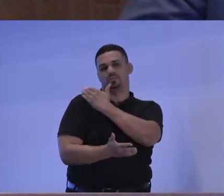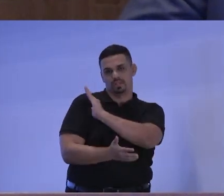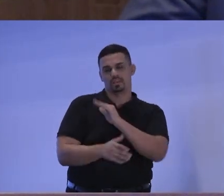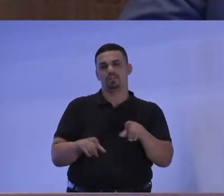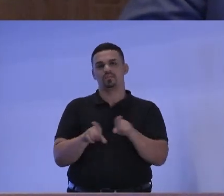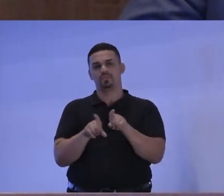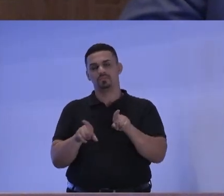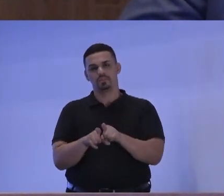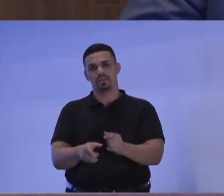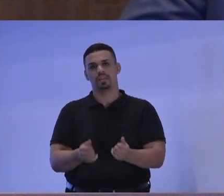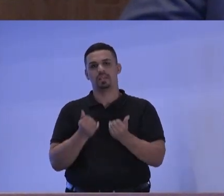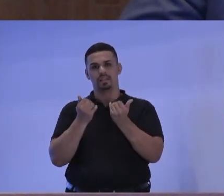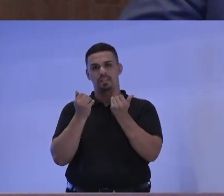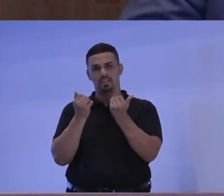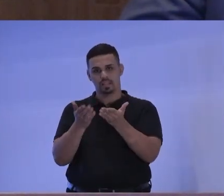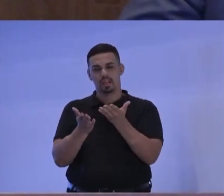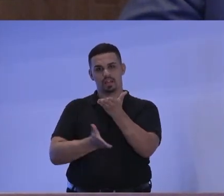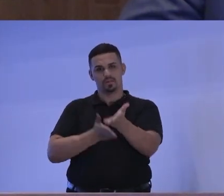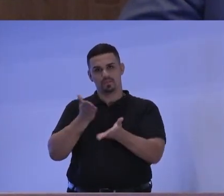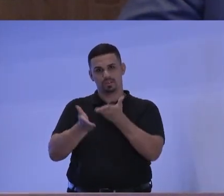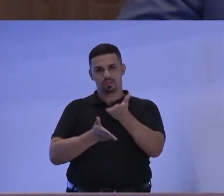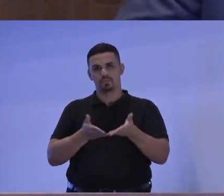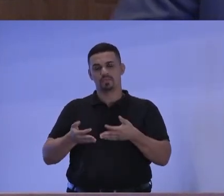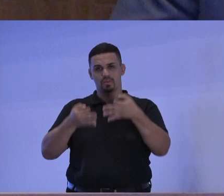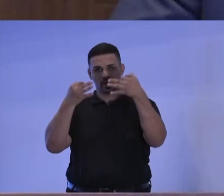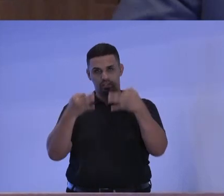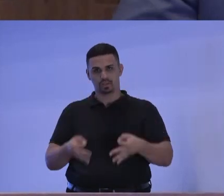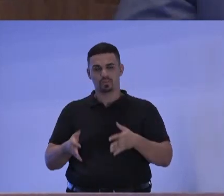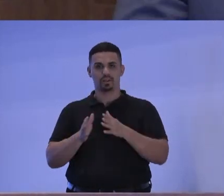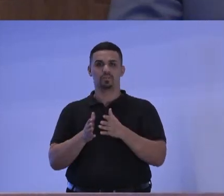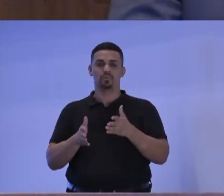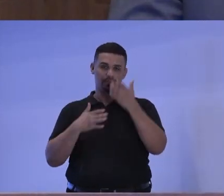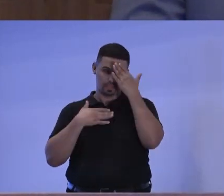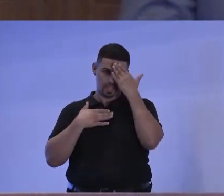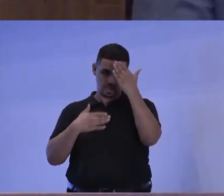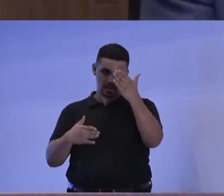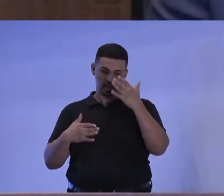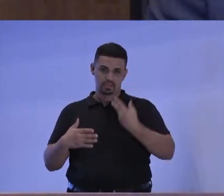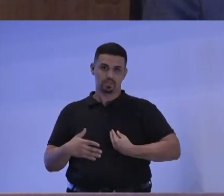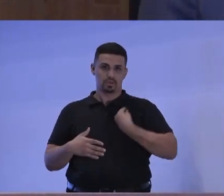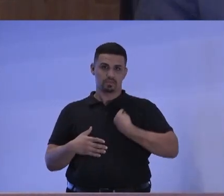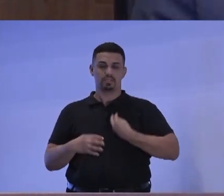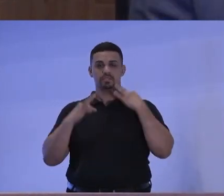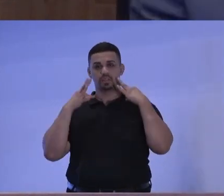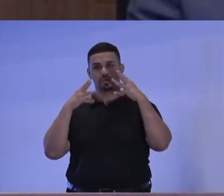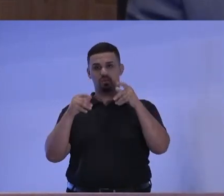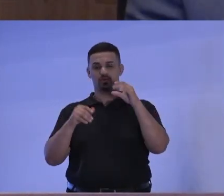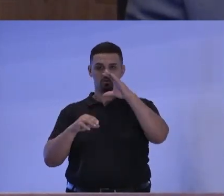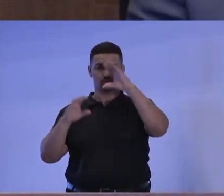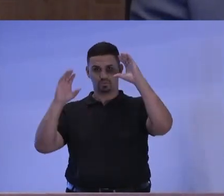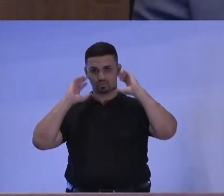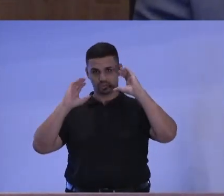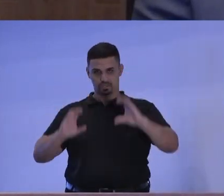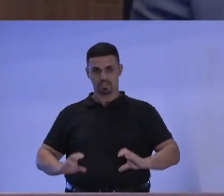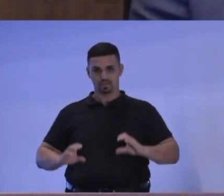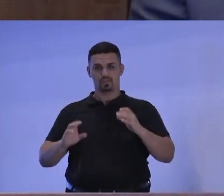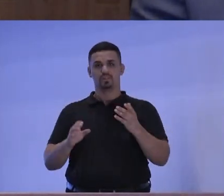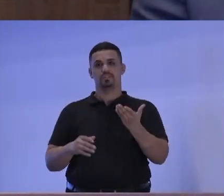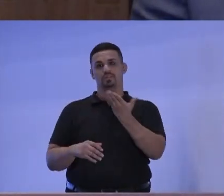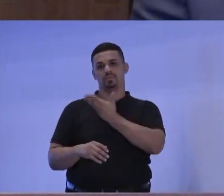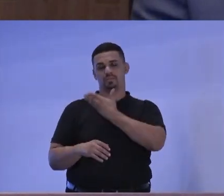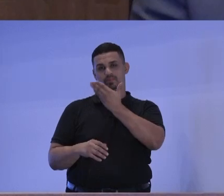tratamento adequado. Agradeço a presença de todos os cidadãos, autoridades e colegas